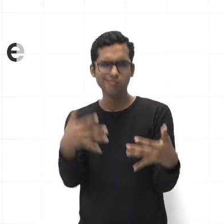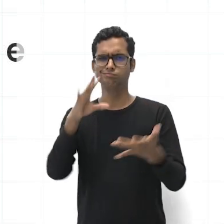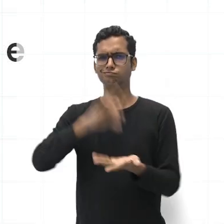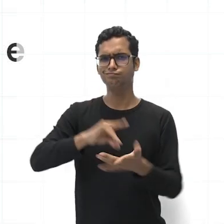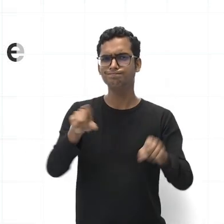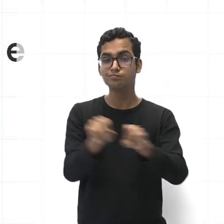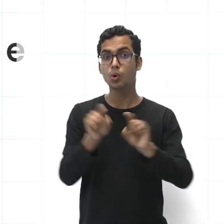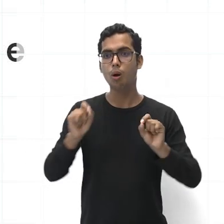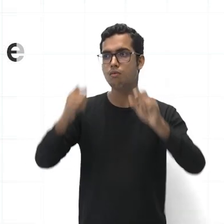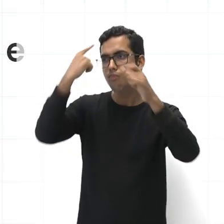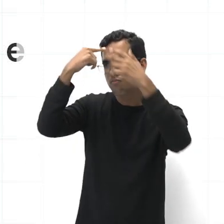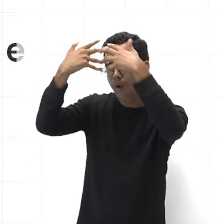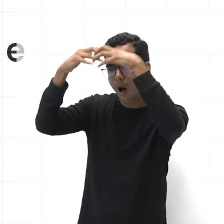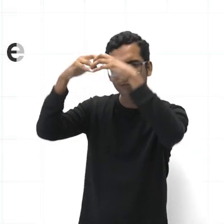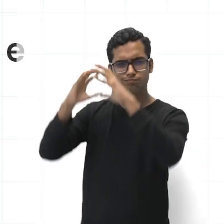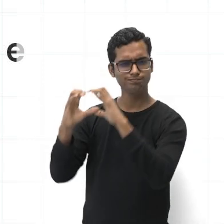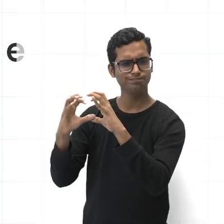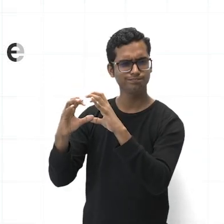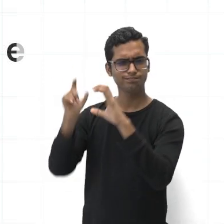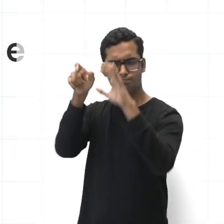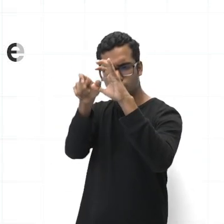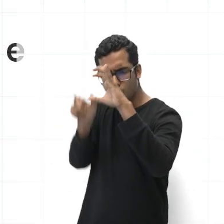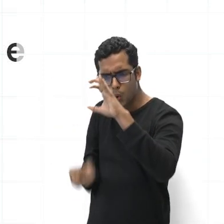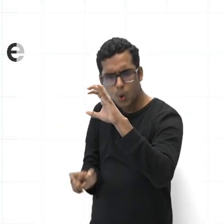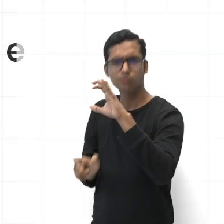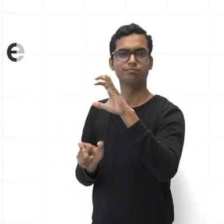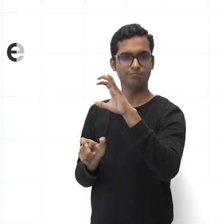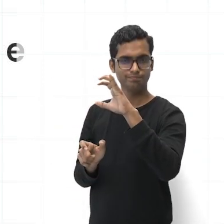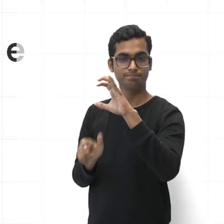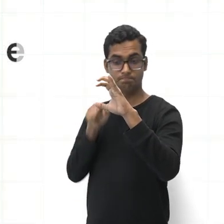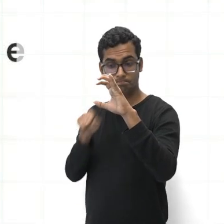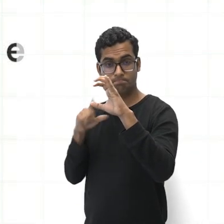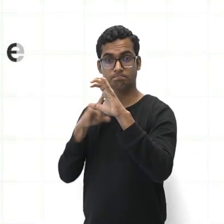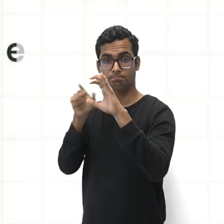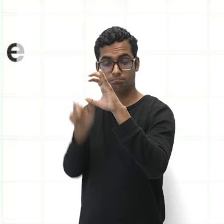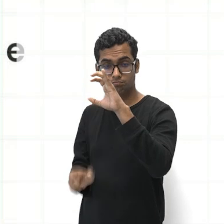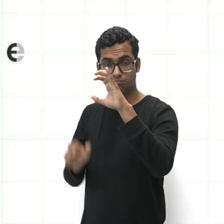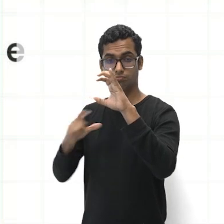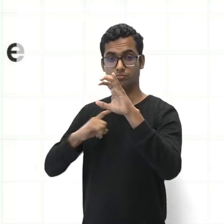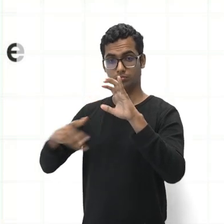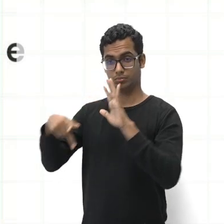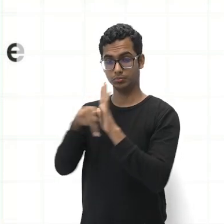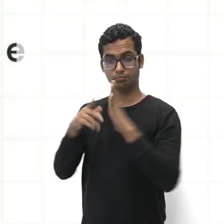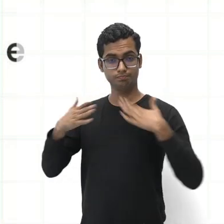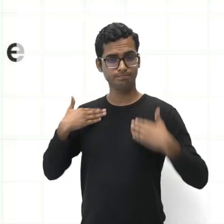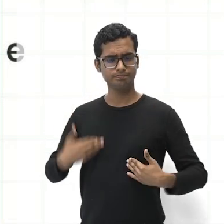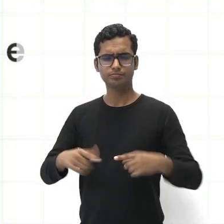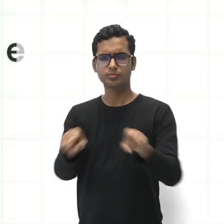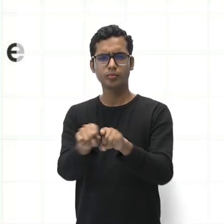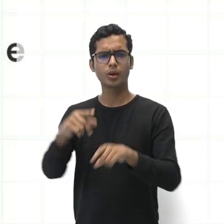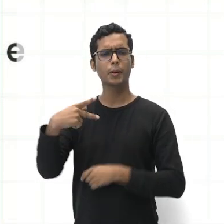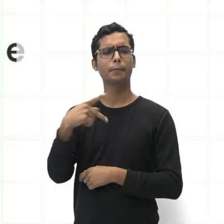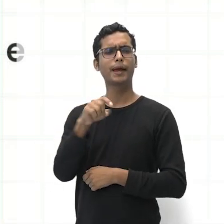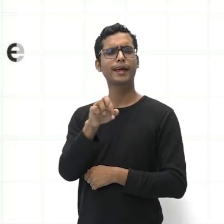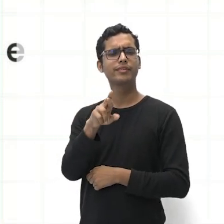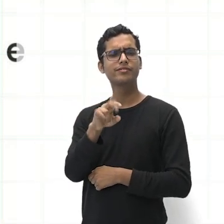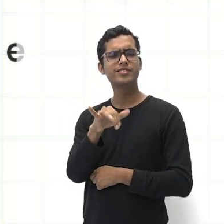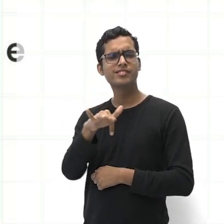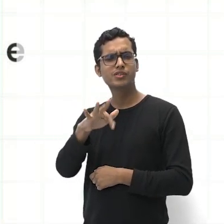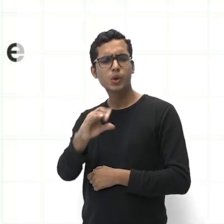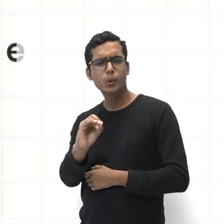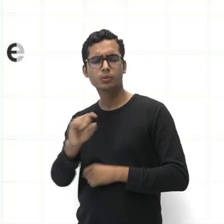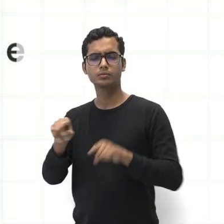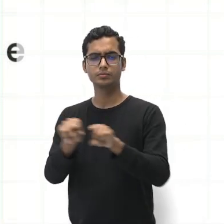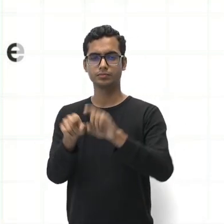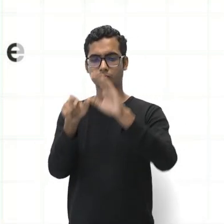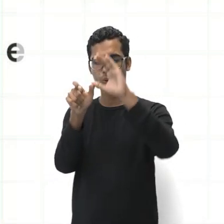né, e a medula espinal, que fazem parte do sistema nervoso central. E o periférico é aquelas ramificações que vão